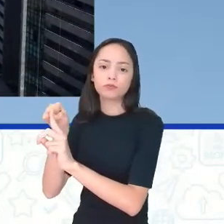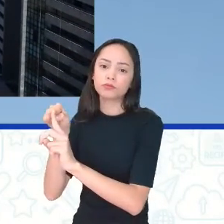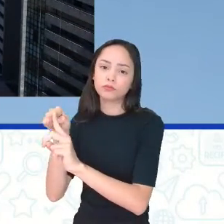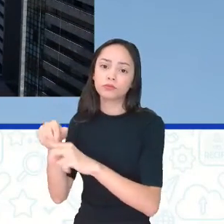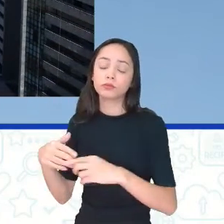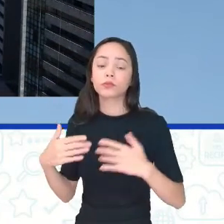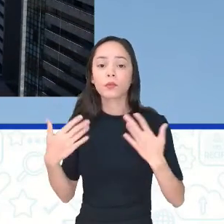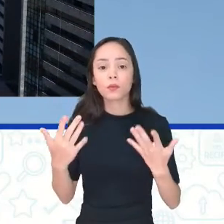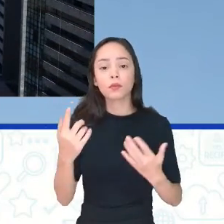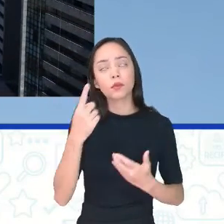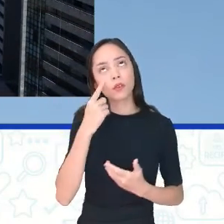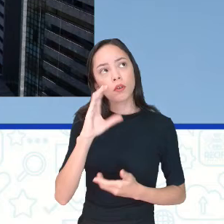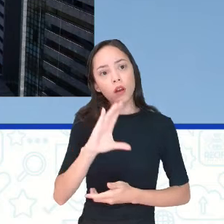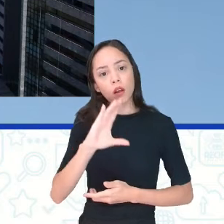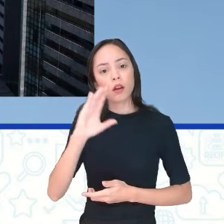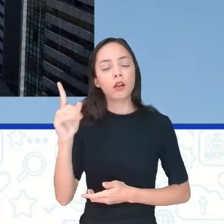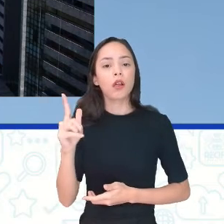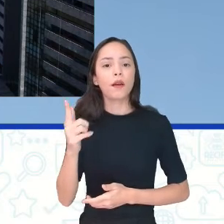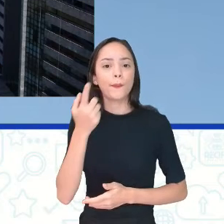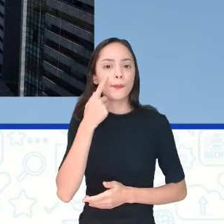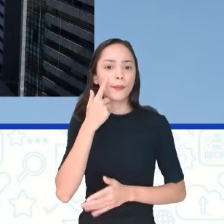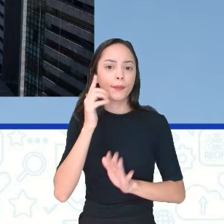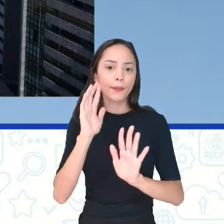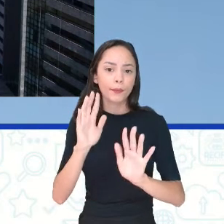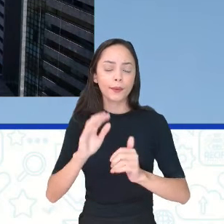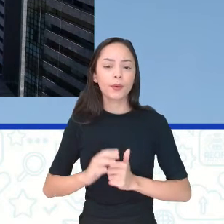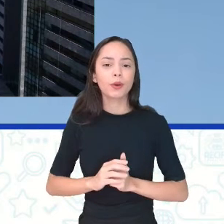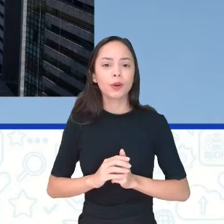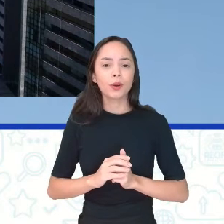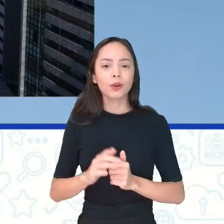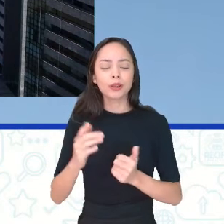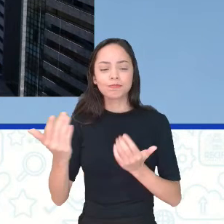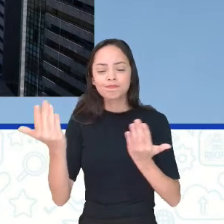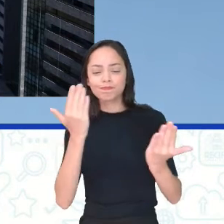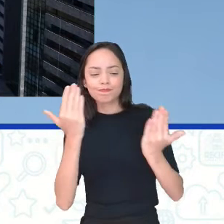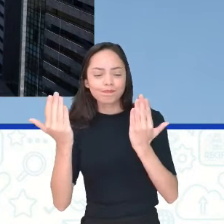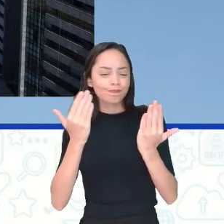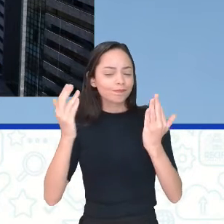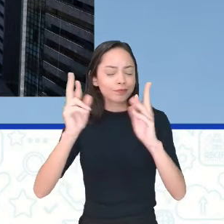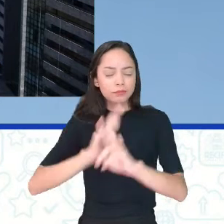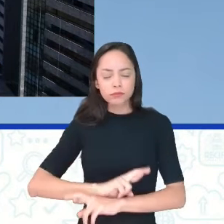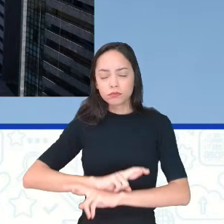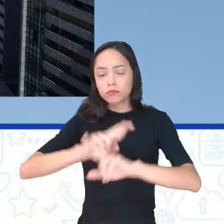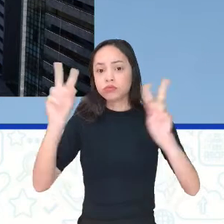Então, obviamente, é nítido, né? O contraste faz